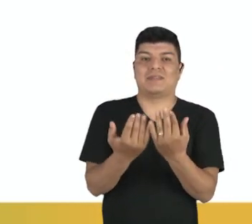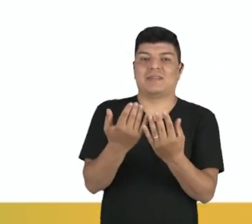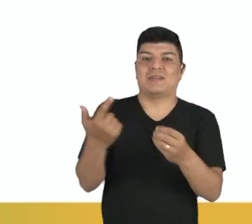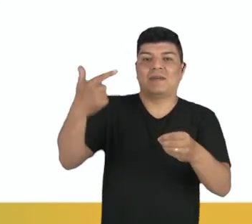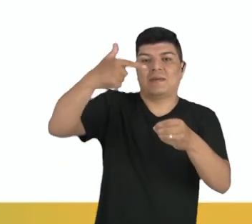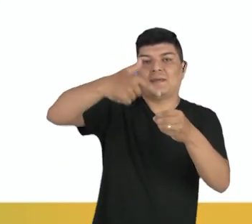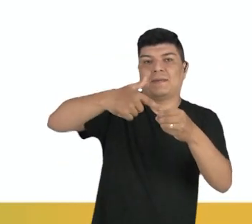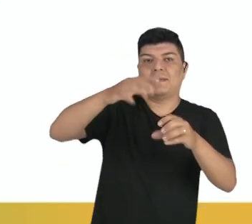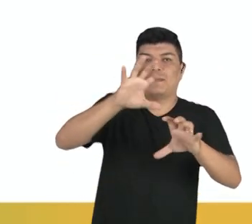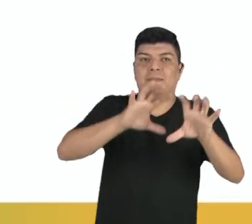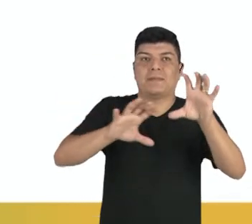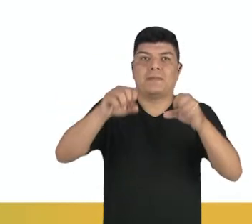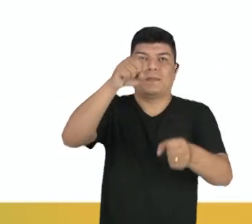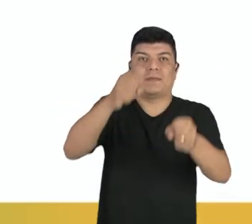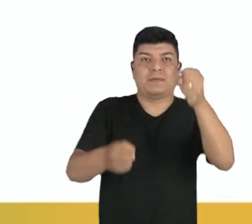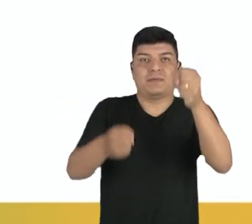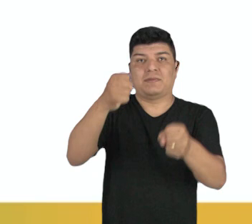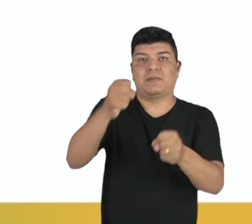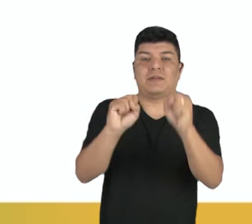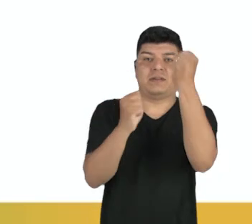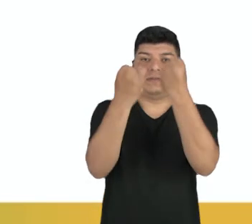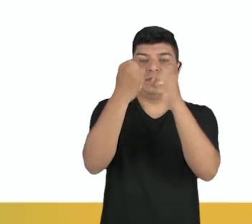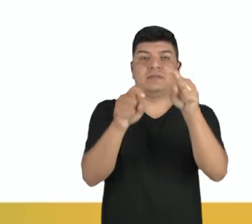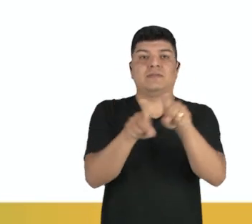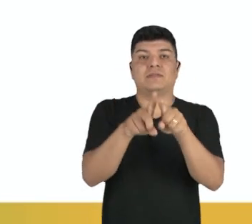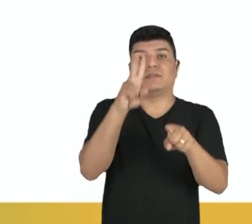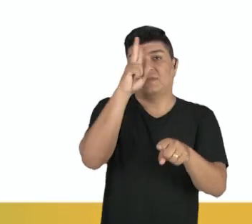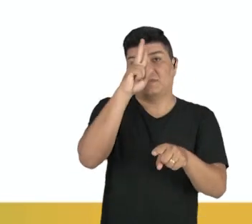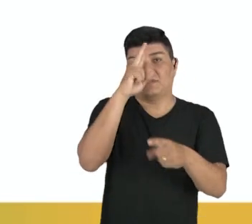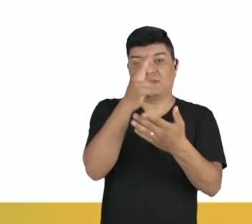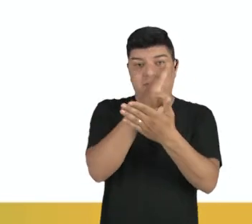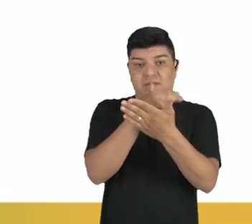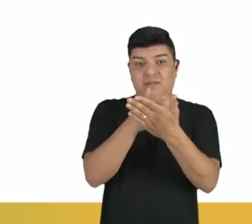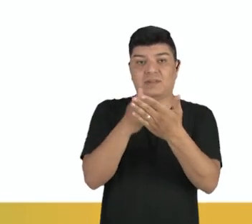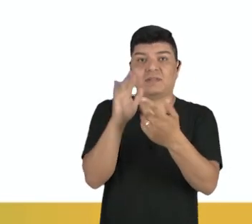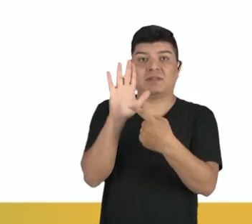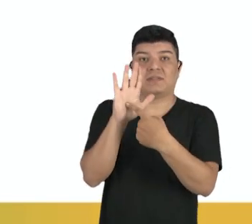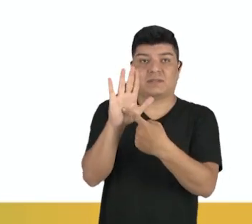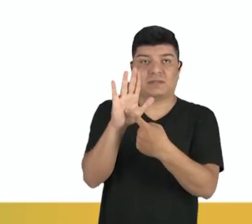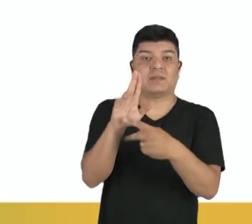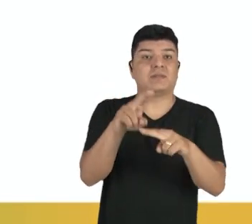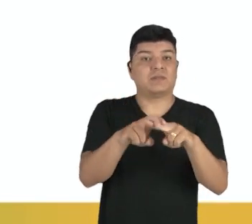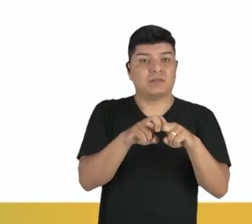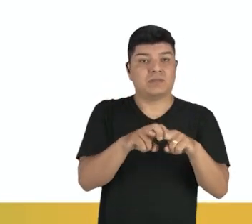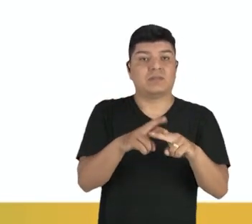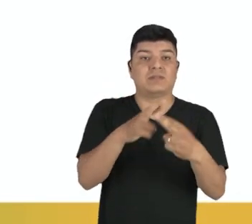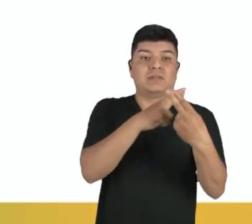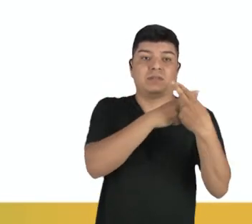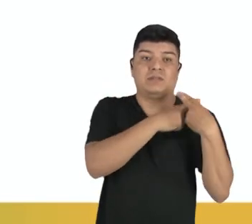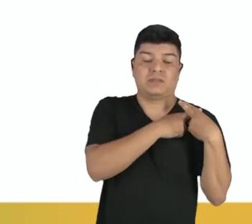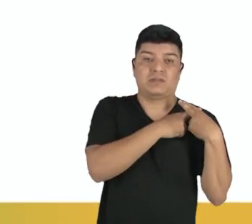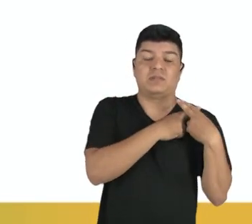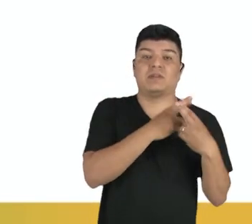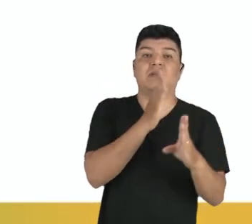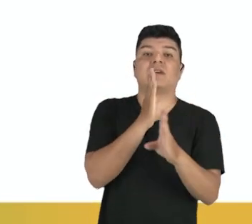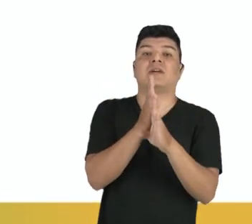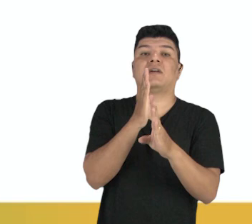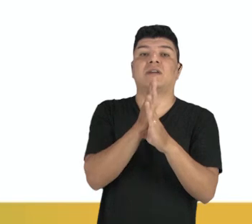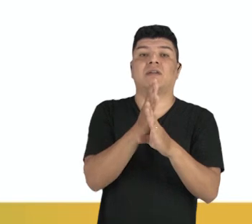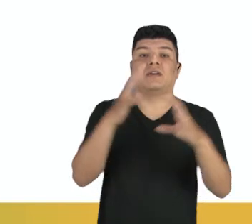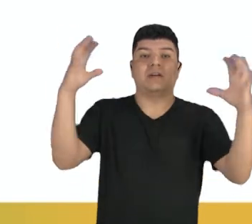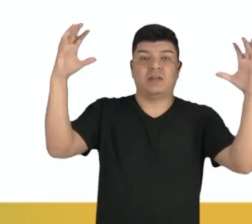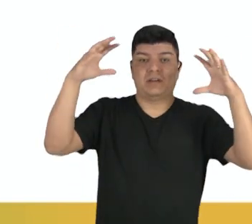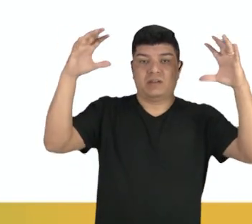indústrias que lançam gases poluentes à atmosfera. Vocês lembram do desenho que eu mostrei? Então, são esses aí que são responsáveis por causar